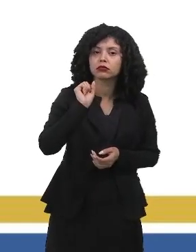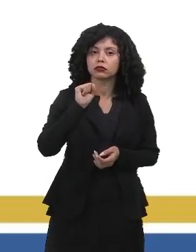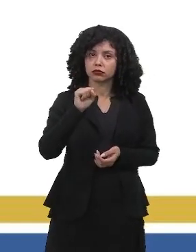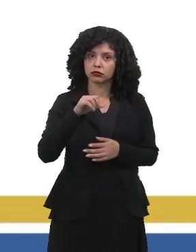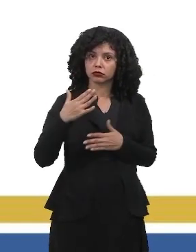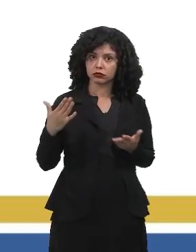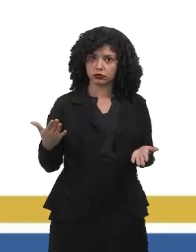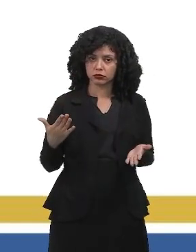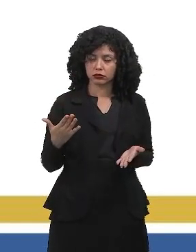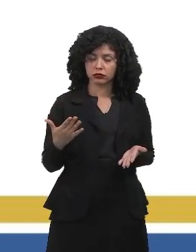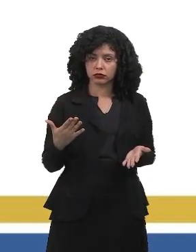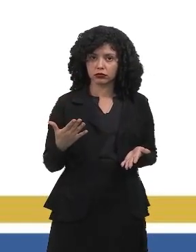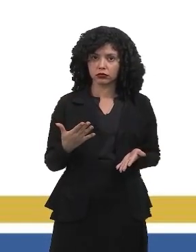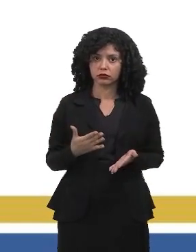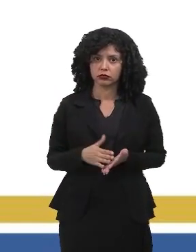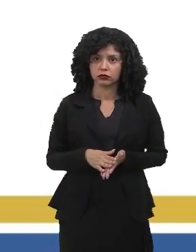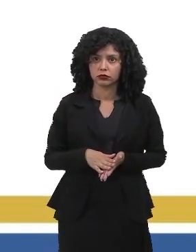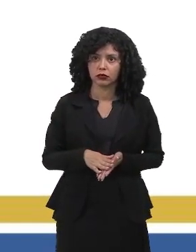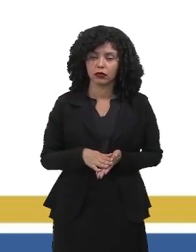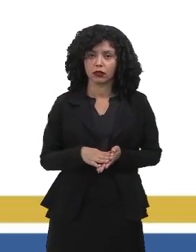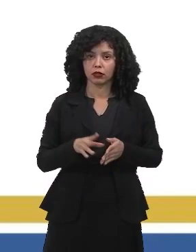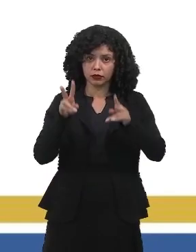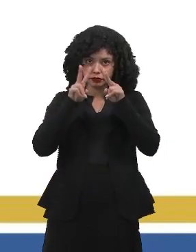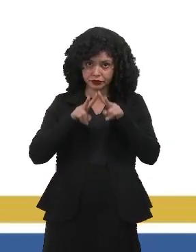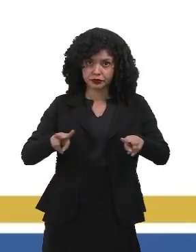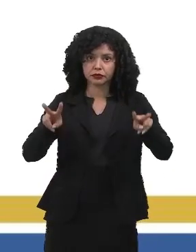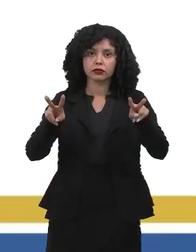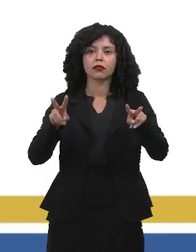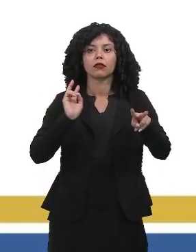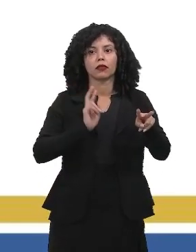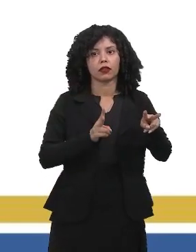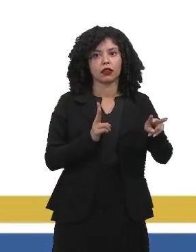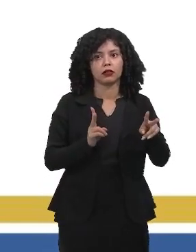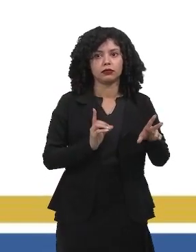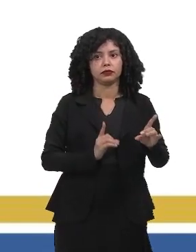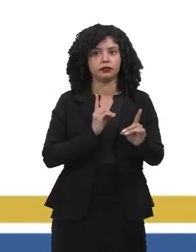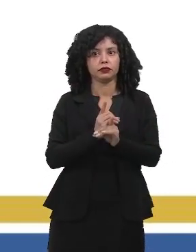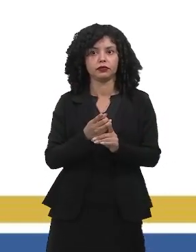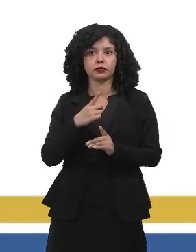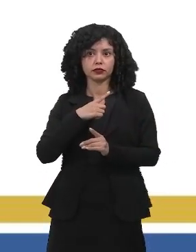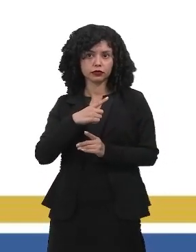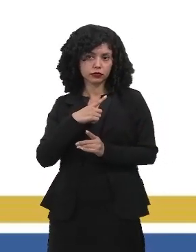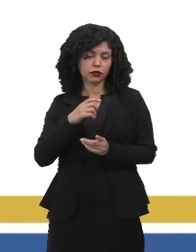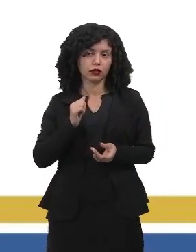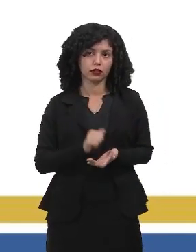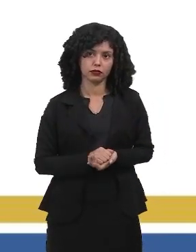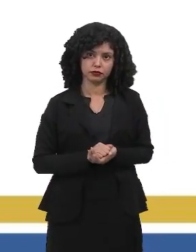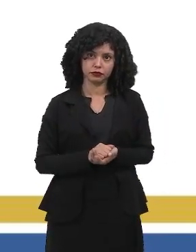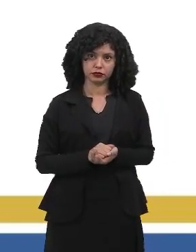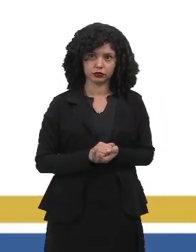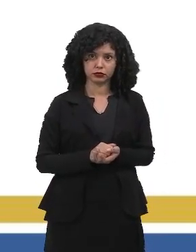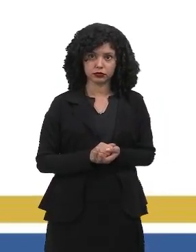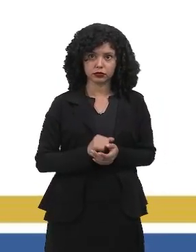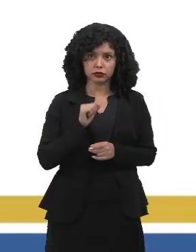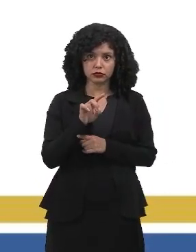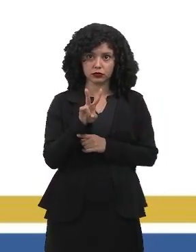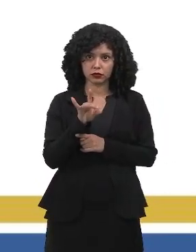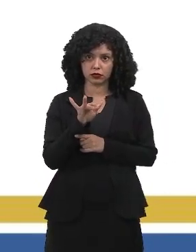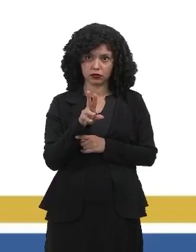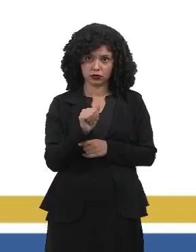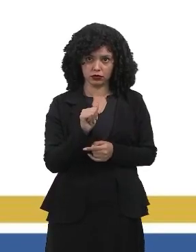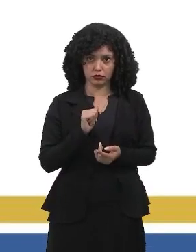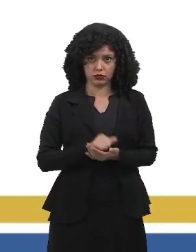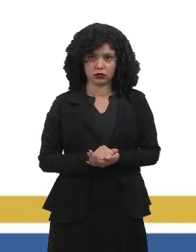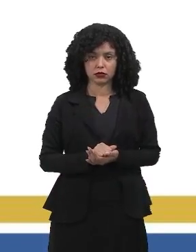Sim. A parte visível você sempre vai identificar porque ela sempre vai estar entre o intravioleta